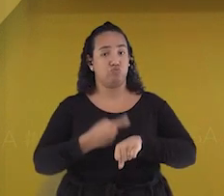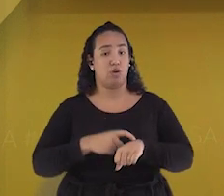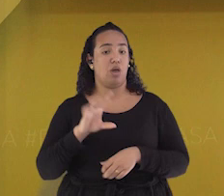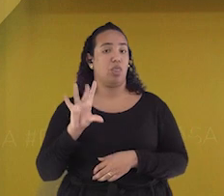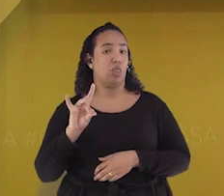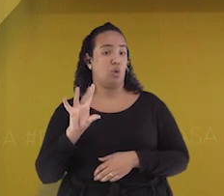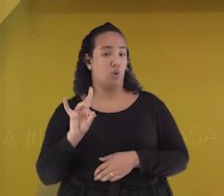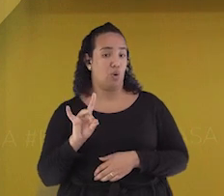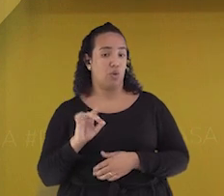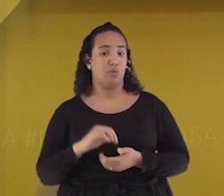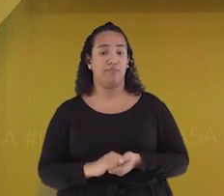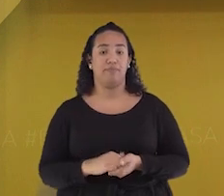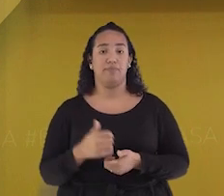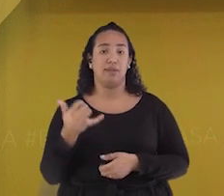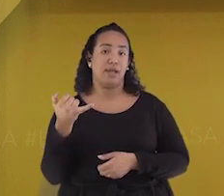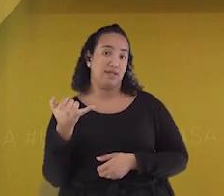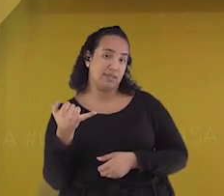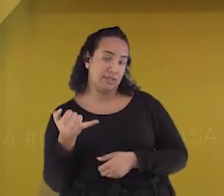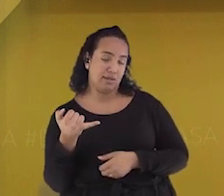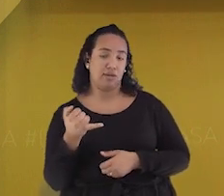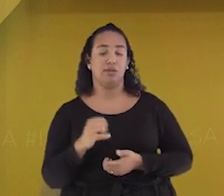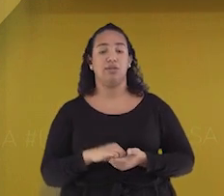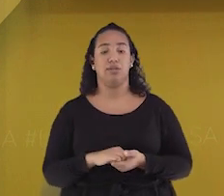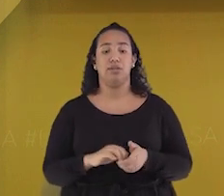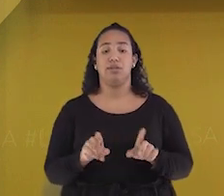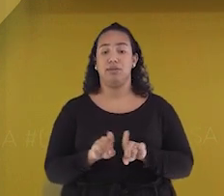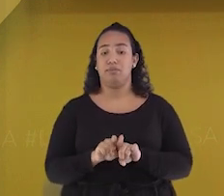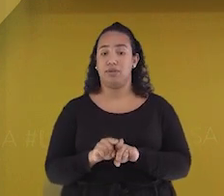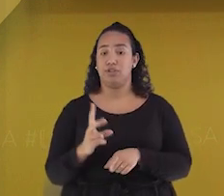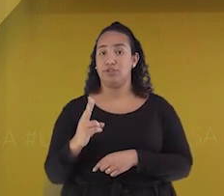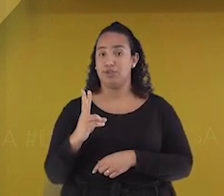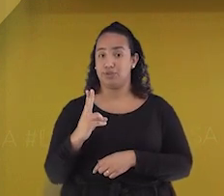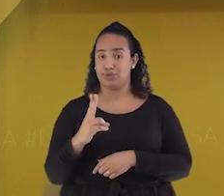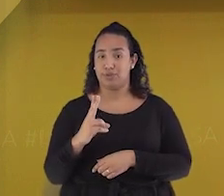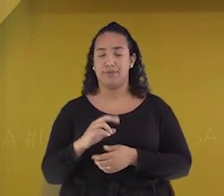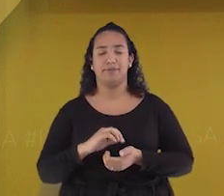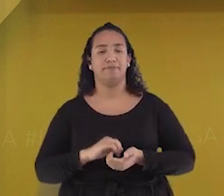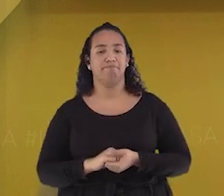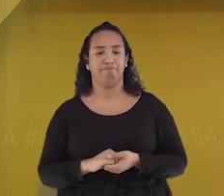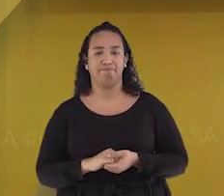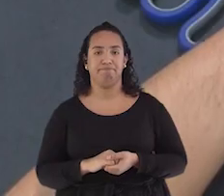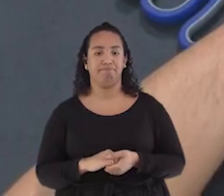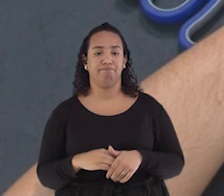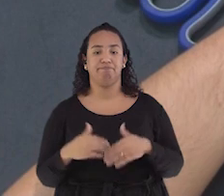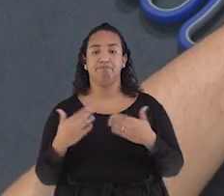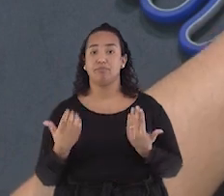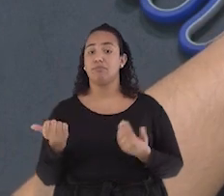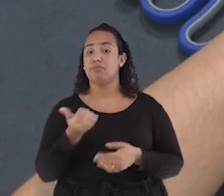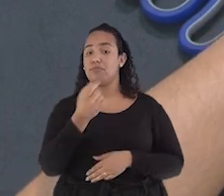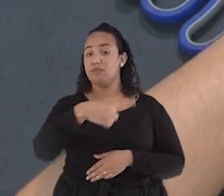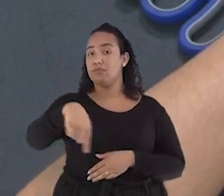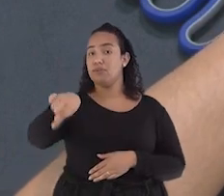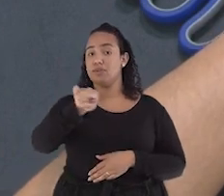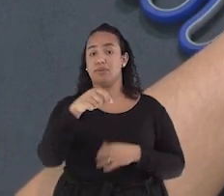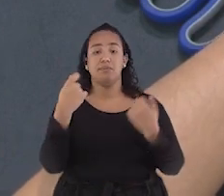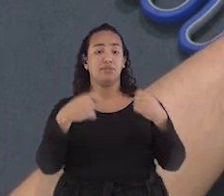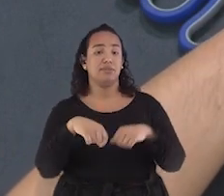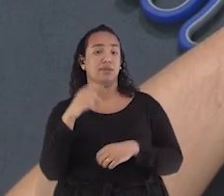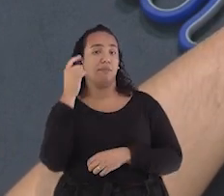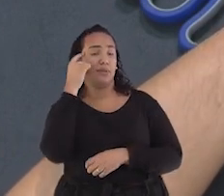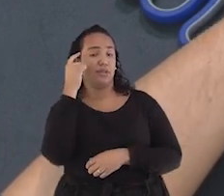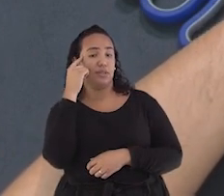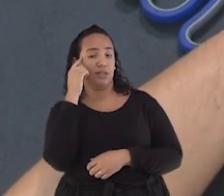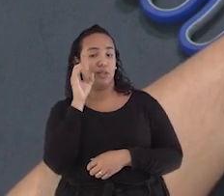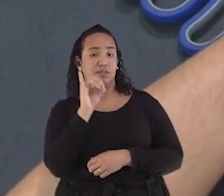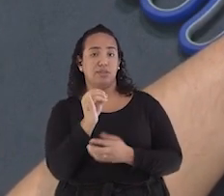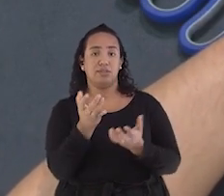papelão, cola, um pincel ou uma caneta e tesoura. Primeiro, você precisa pensar se